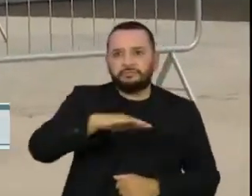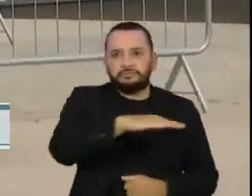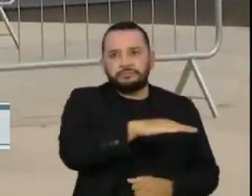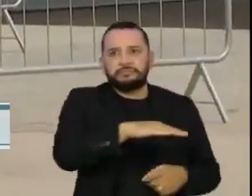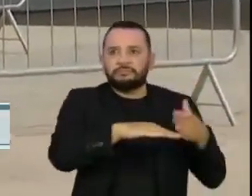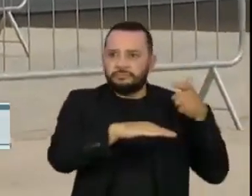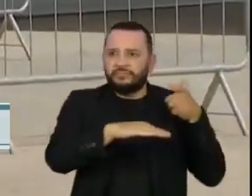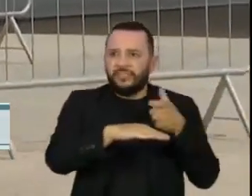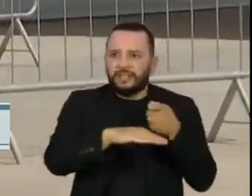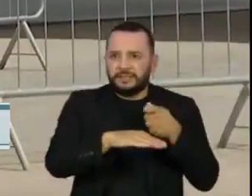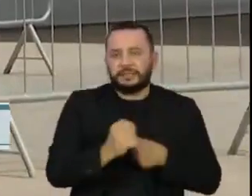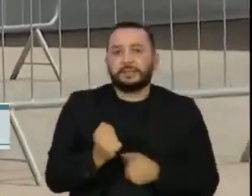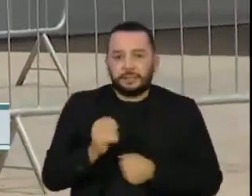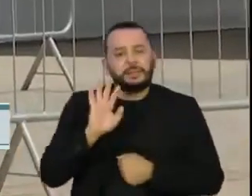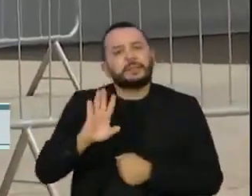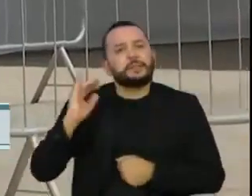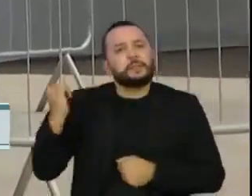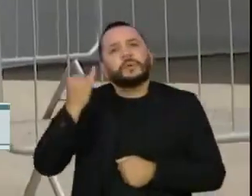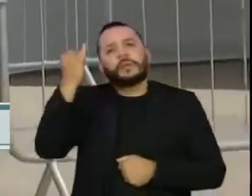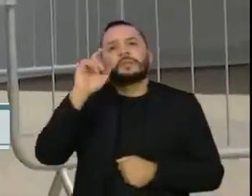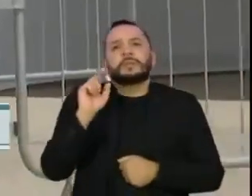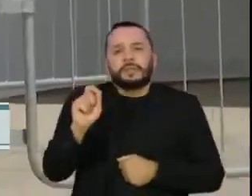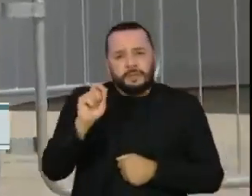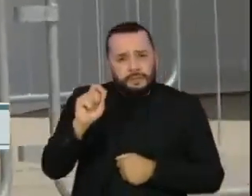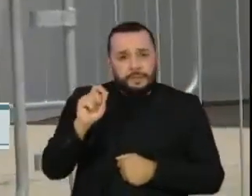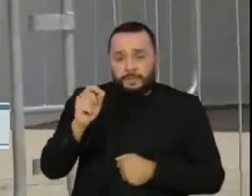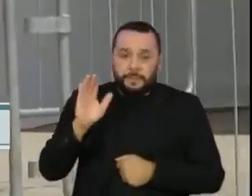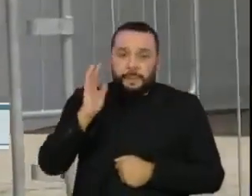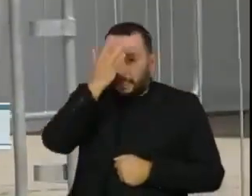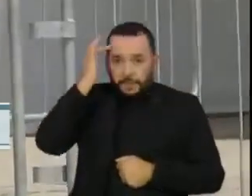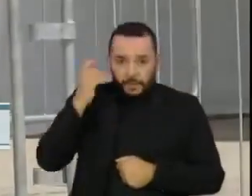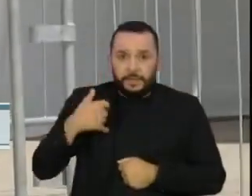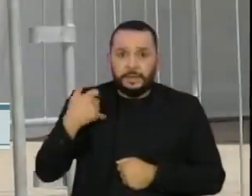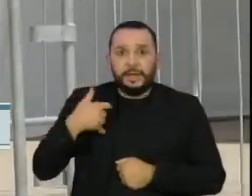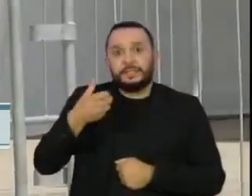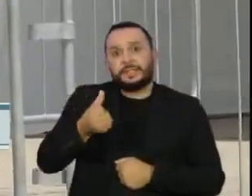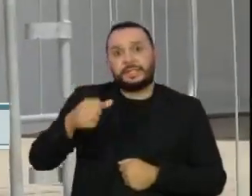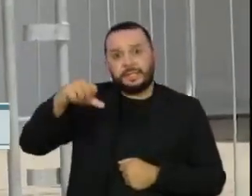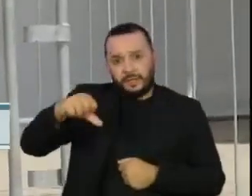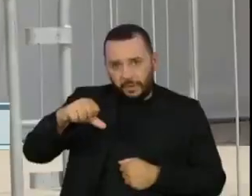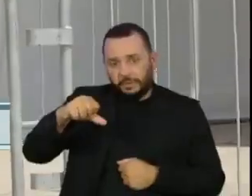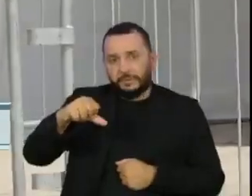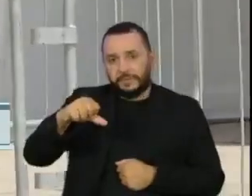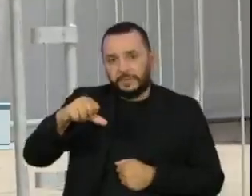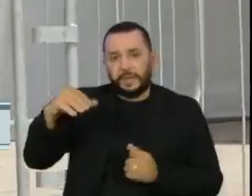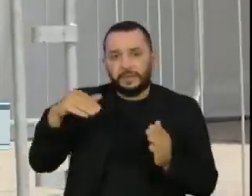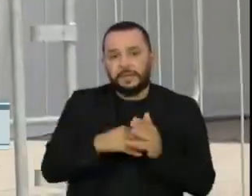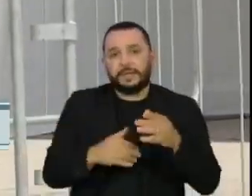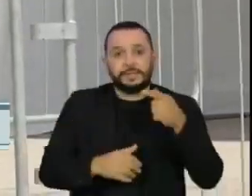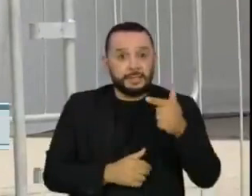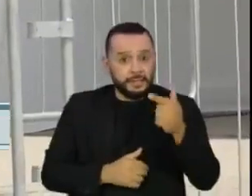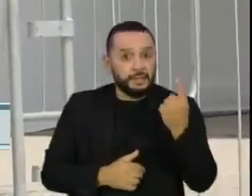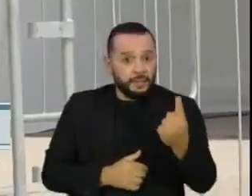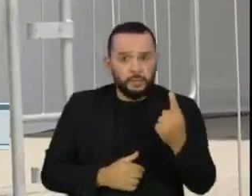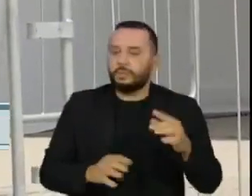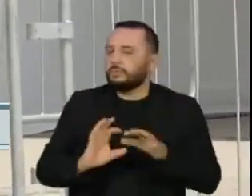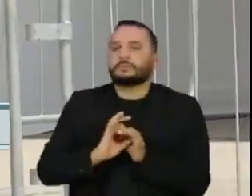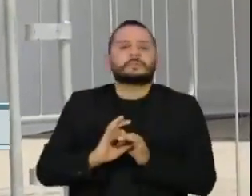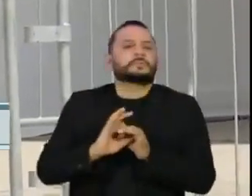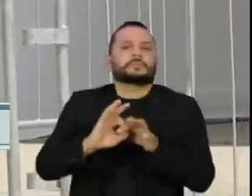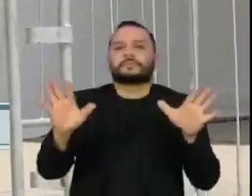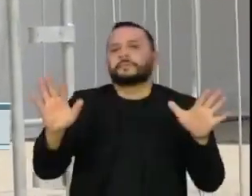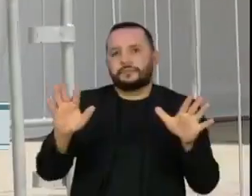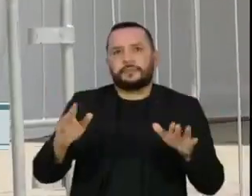Então é importante ressaltar que a vacinação para aquelas pessoas com 69 a 71 anos está aberta